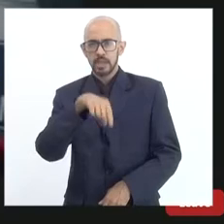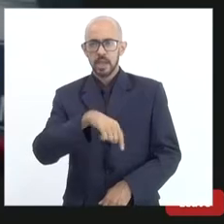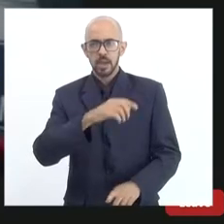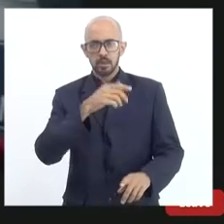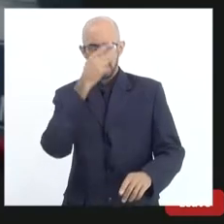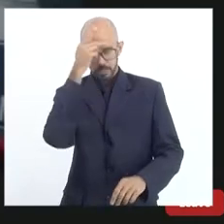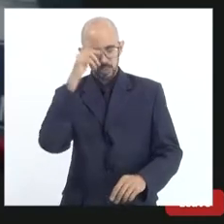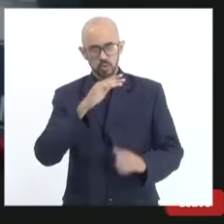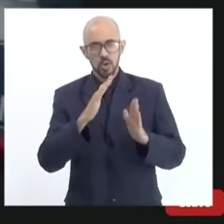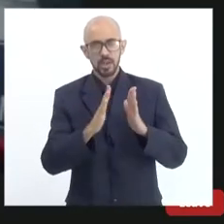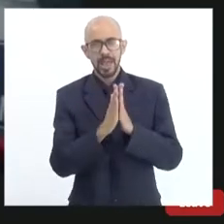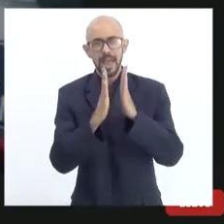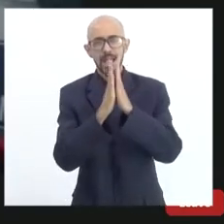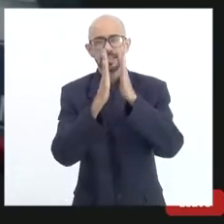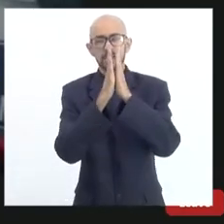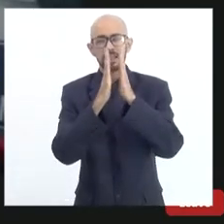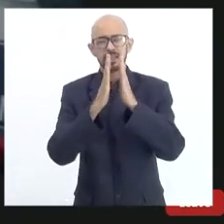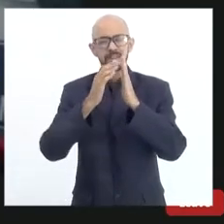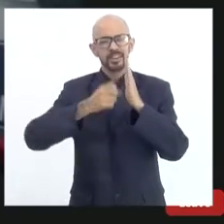né, das mais antigas